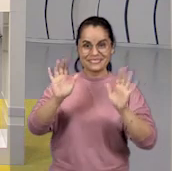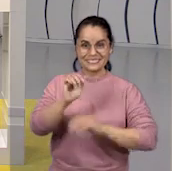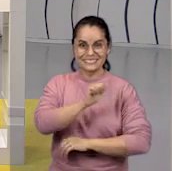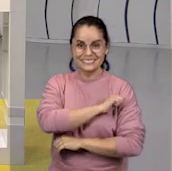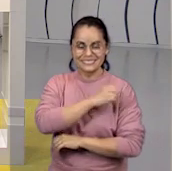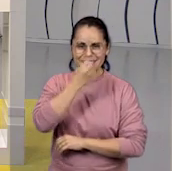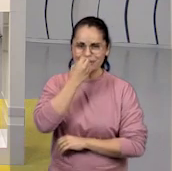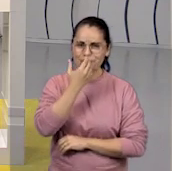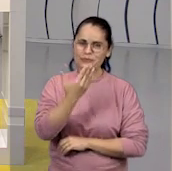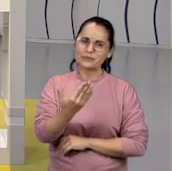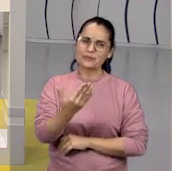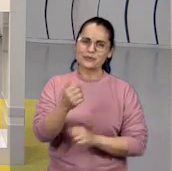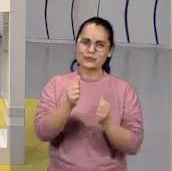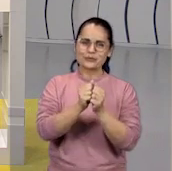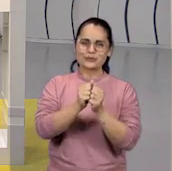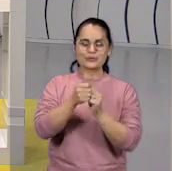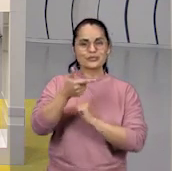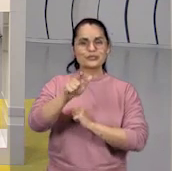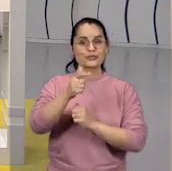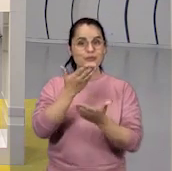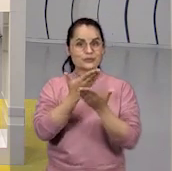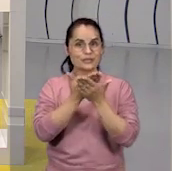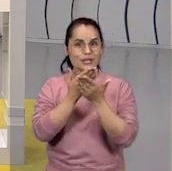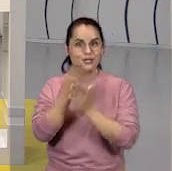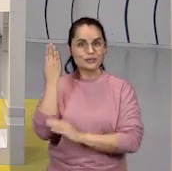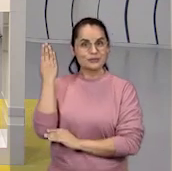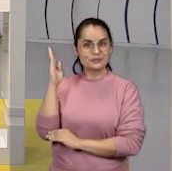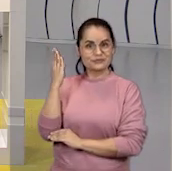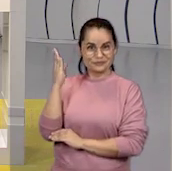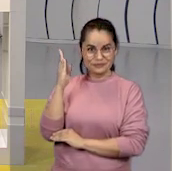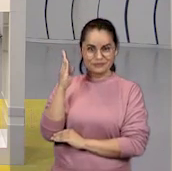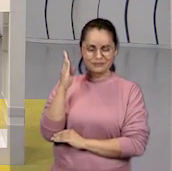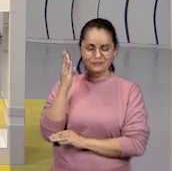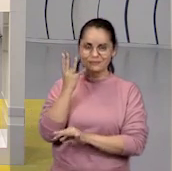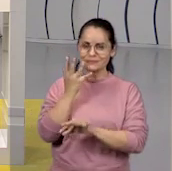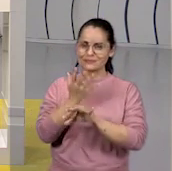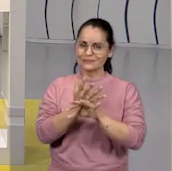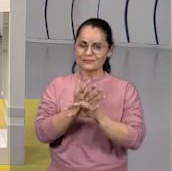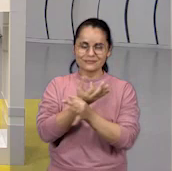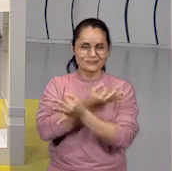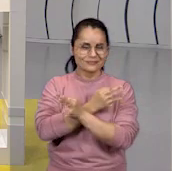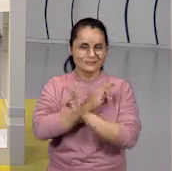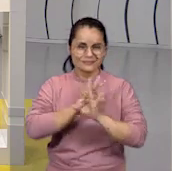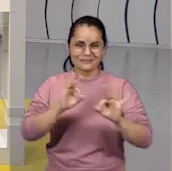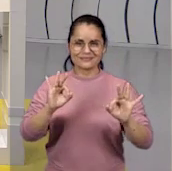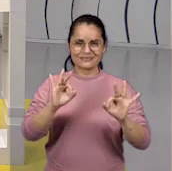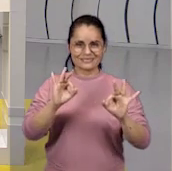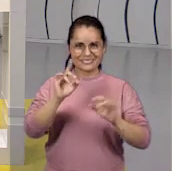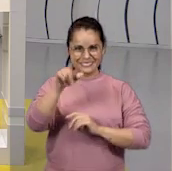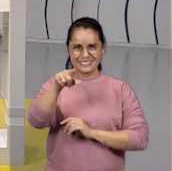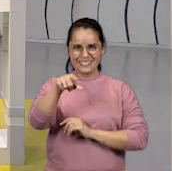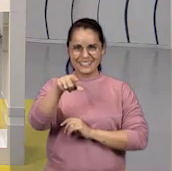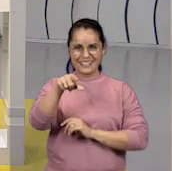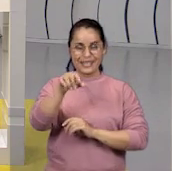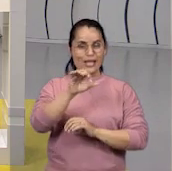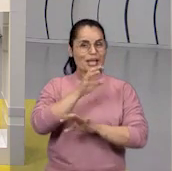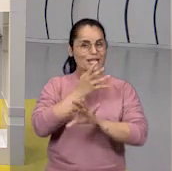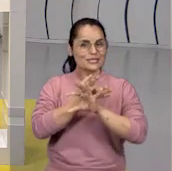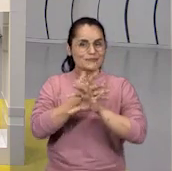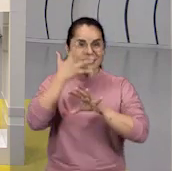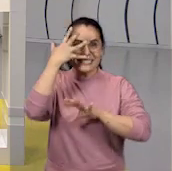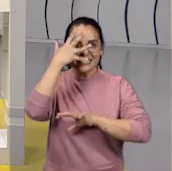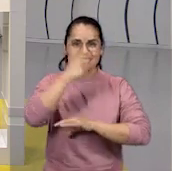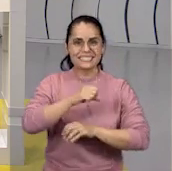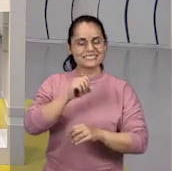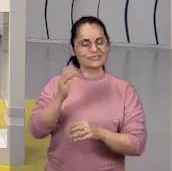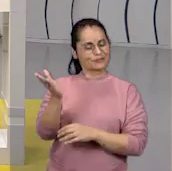estudante, que bom ter você comigo para mais uma aula de biologia, essa matéria maravilhosa, não é? Eu acho biologia uma matéria linda.